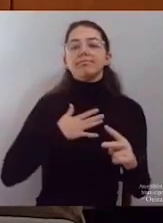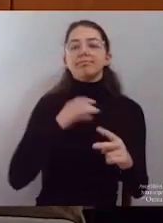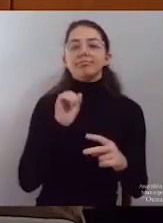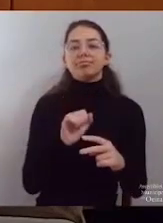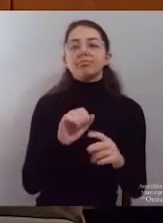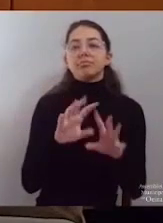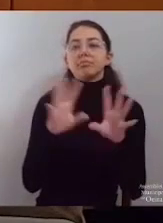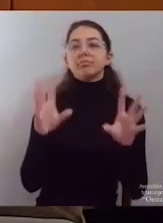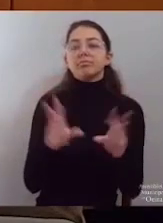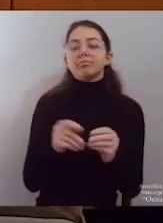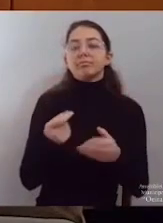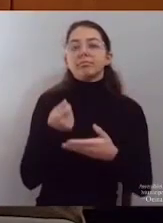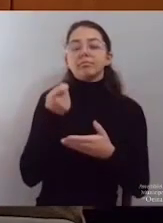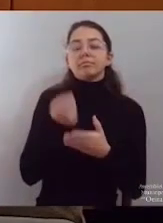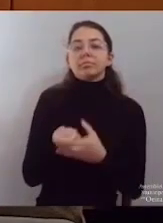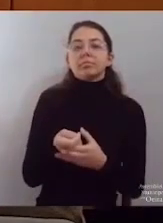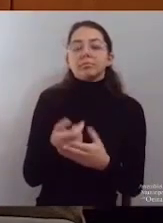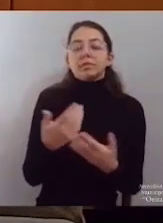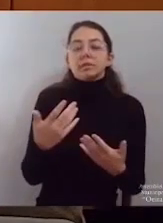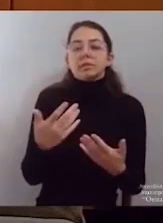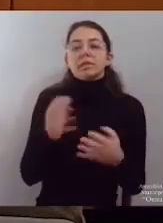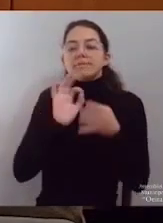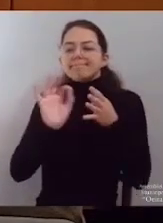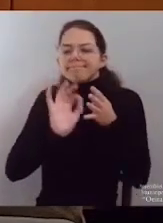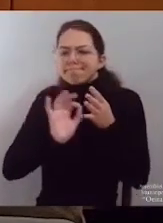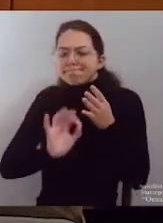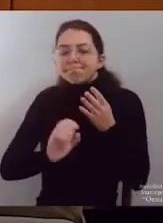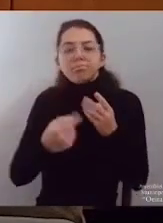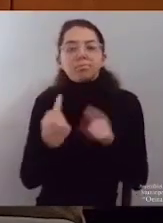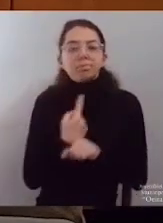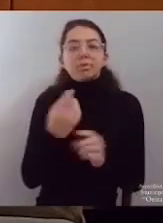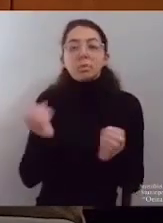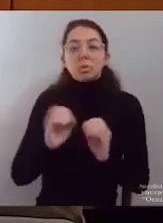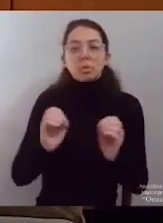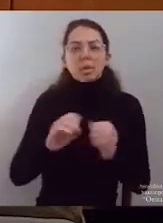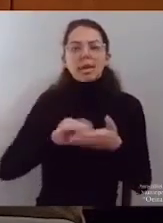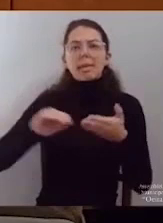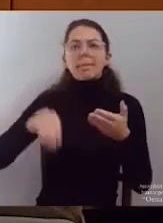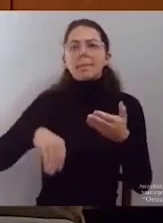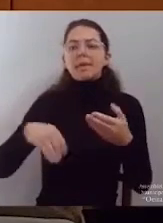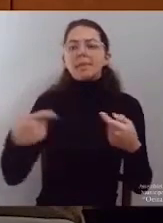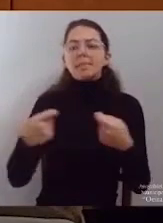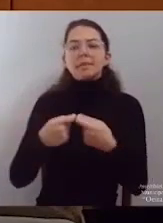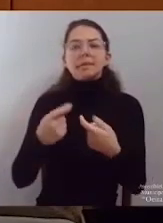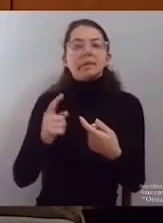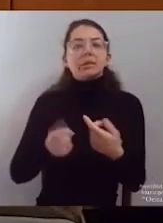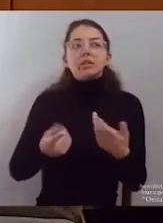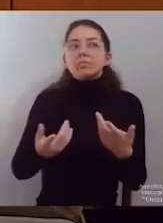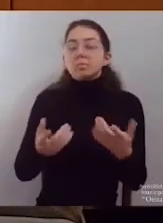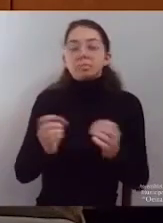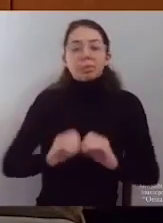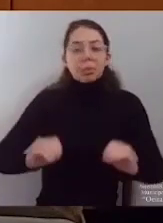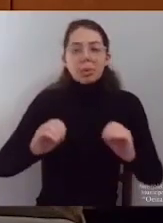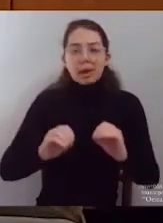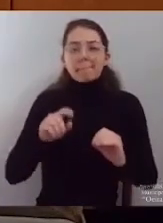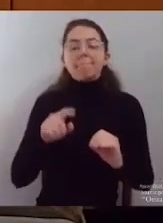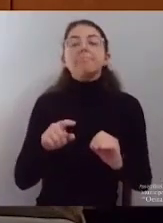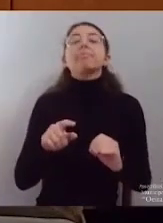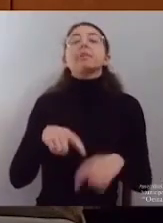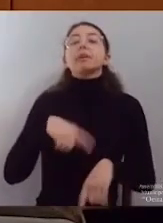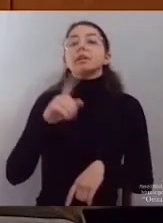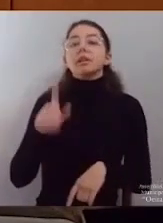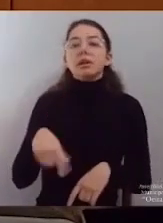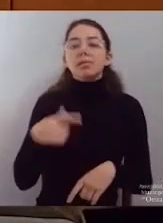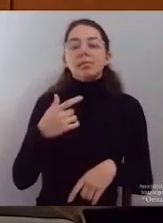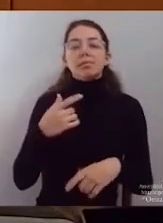montante não é discriminado nem faz referência a que tipo de contrato está afeto. Caso concretizem as previsões relativas aos ganhos